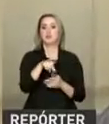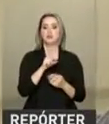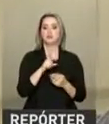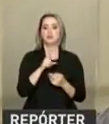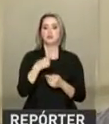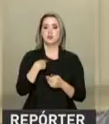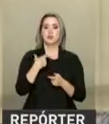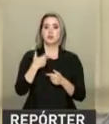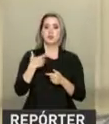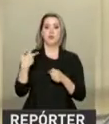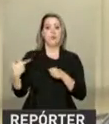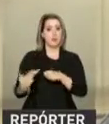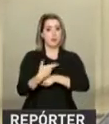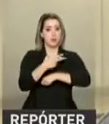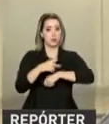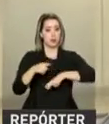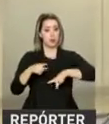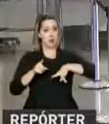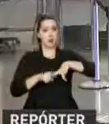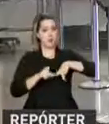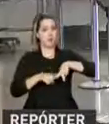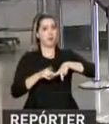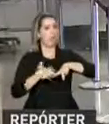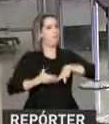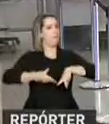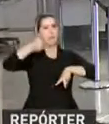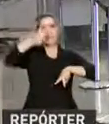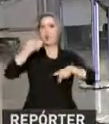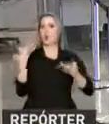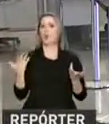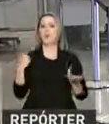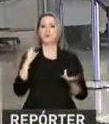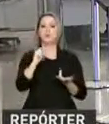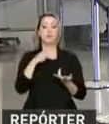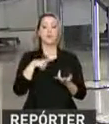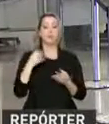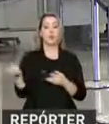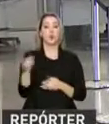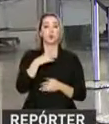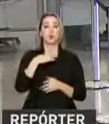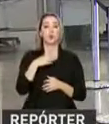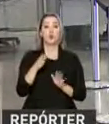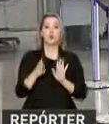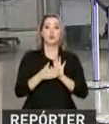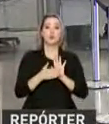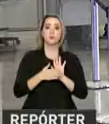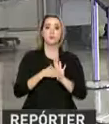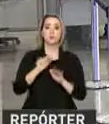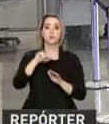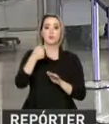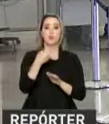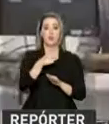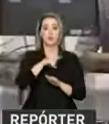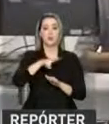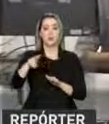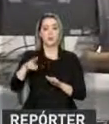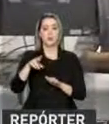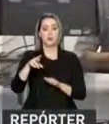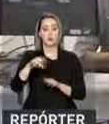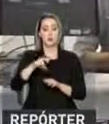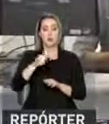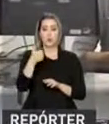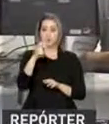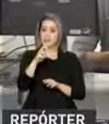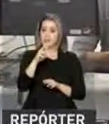da perna, eu não posso ficar muito tempo em pé, eu facilitaria bem mais. O novo modelo de atendimento digital vai ser lançado na segunda quinzena de junho.